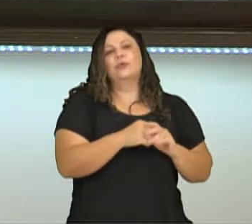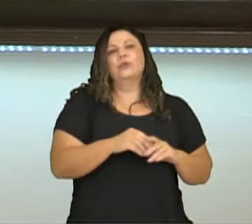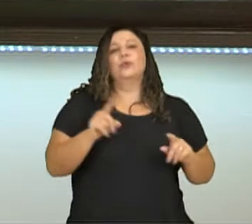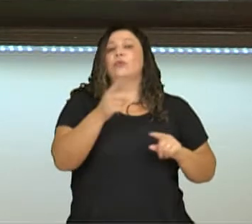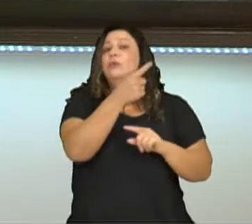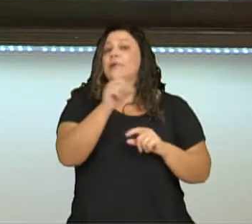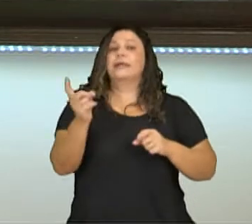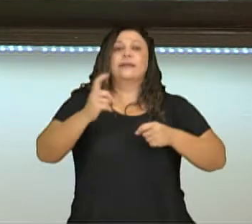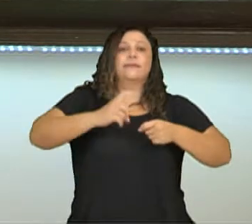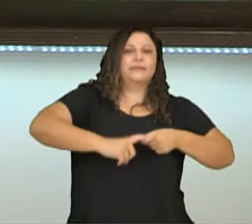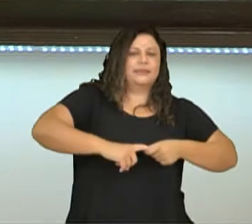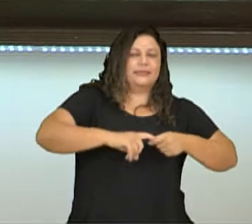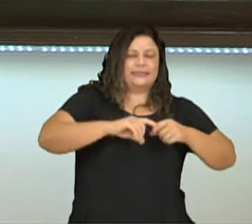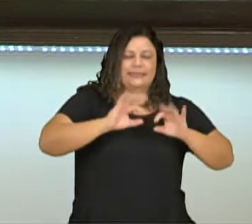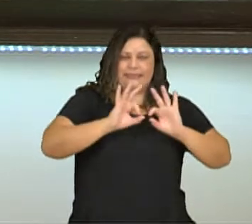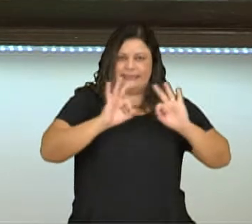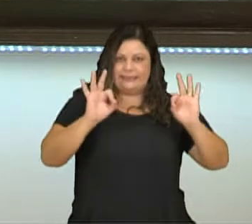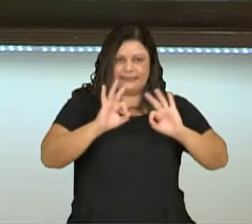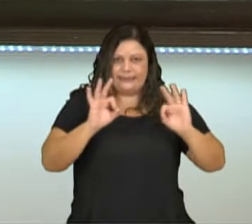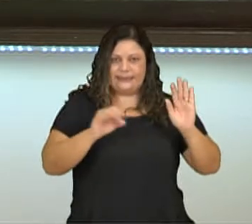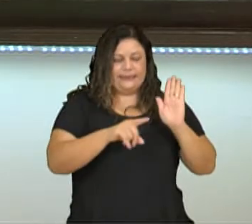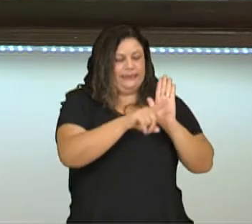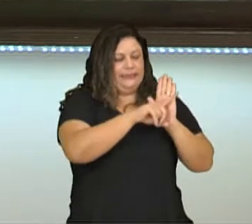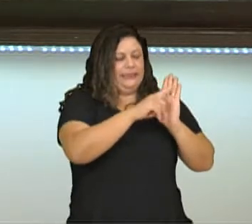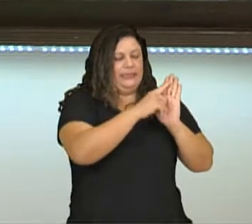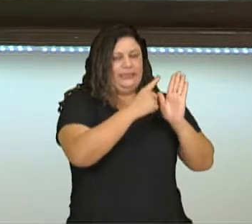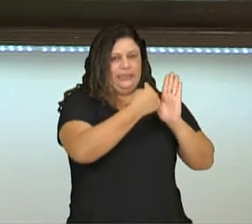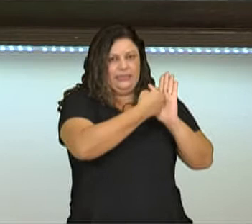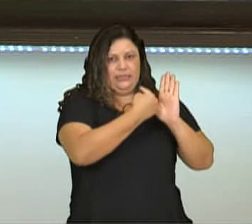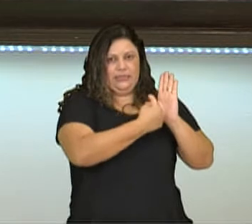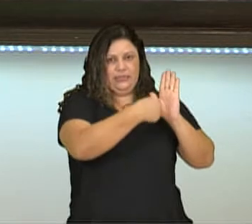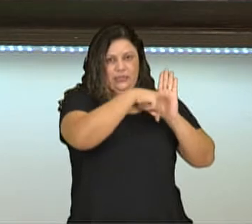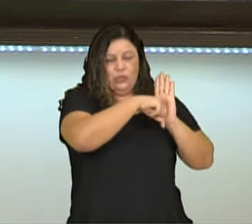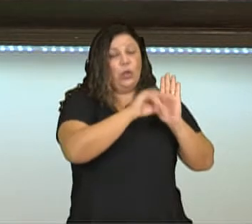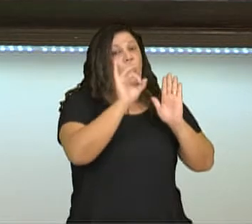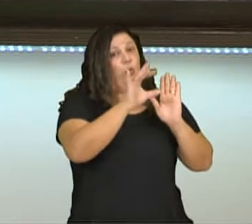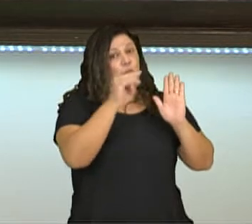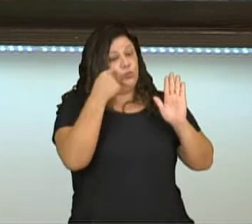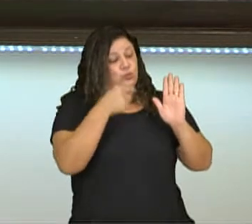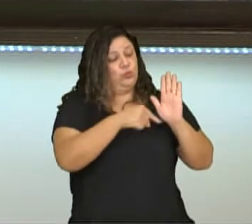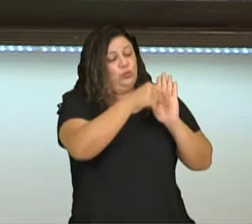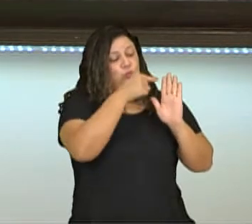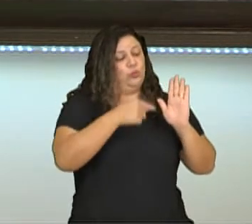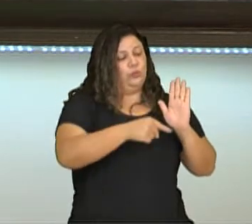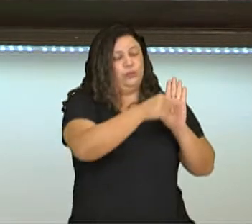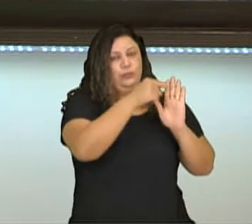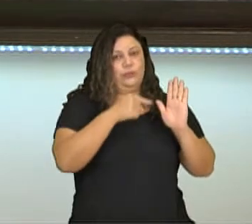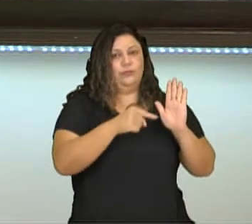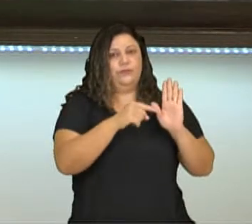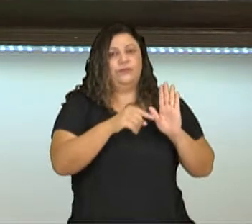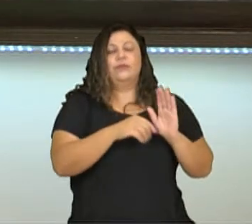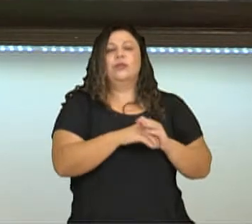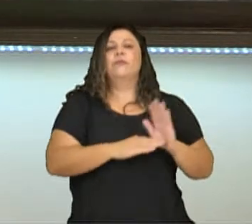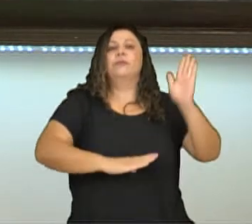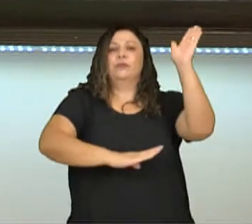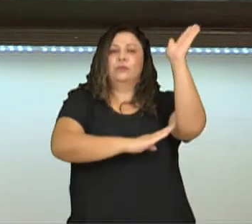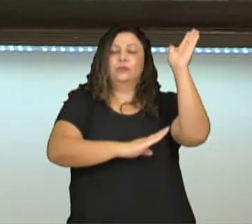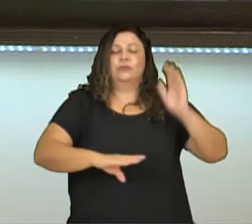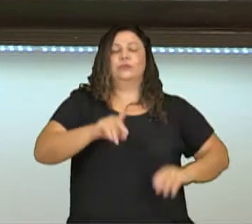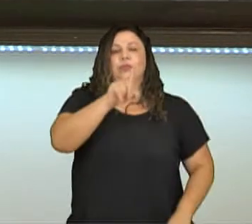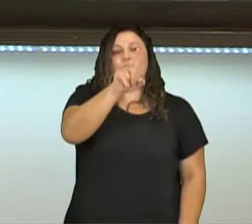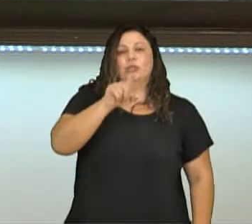não pertencem a nenhum dos quadrantes, eles estão localizados sobre os eixos ordenados x e